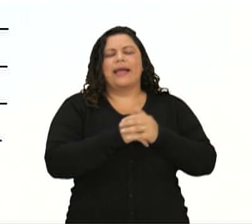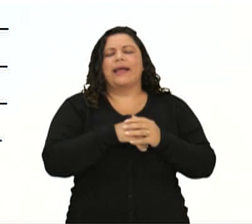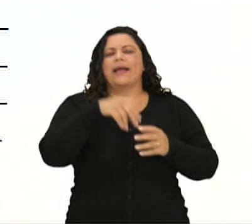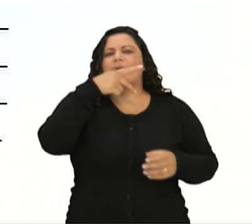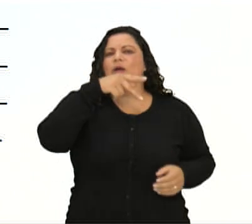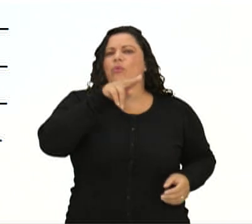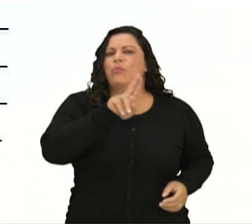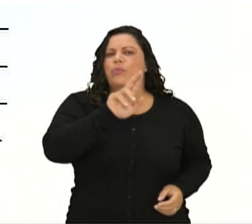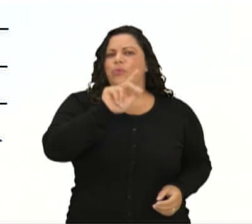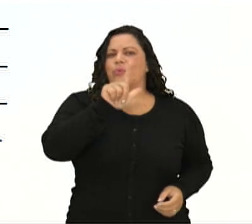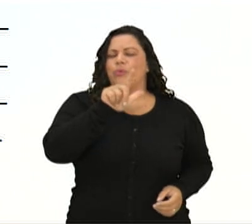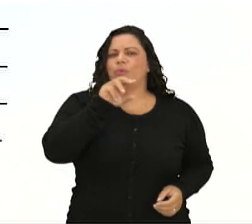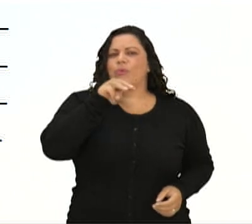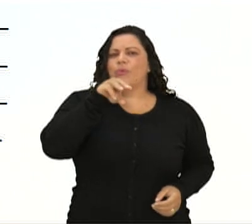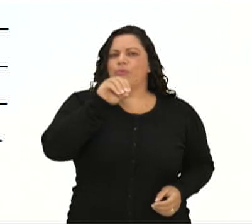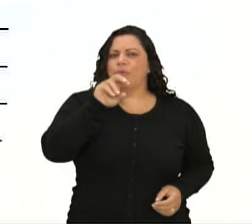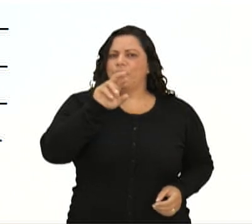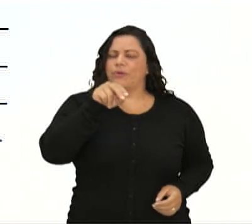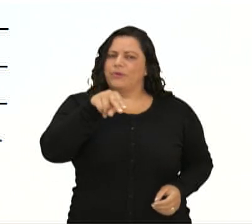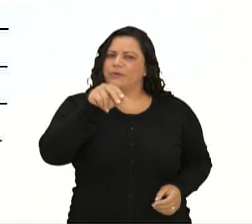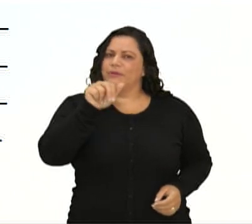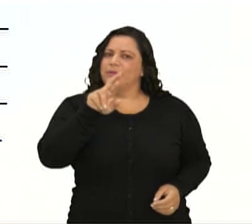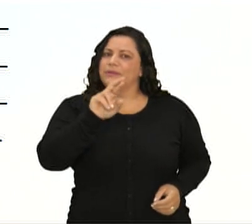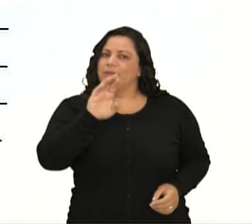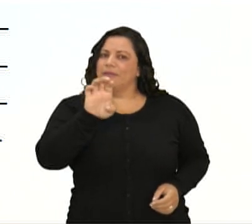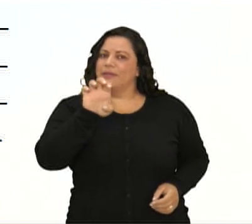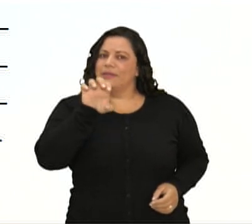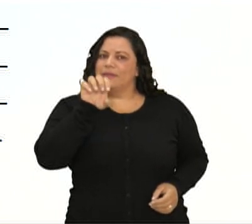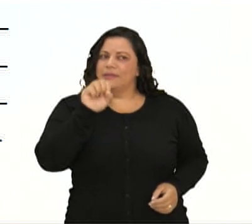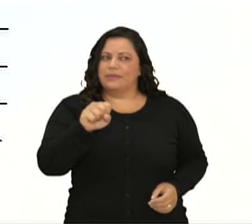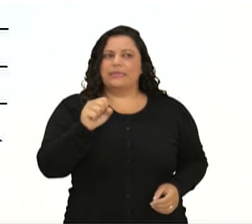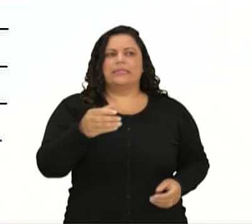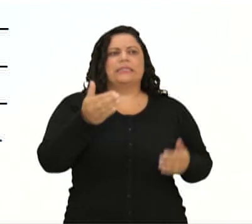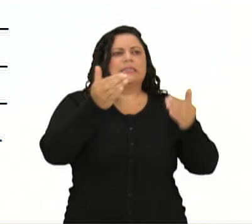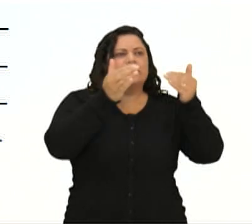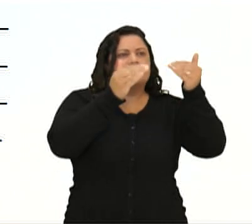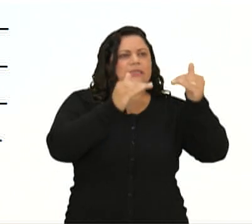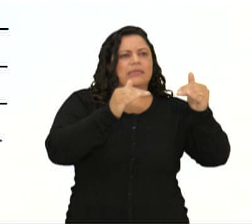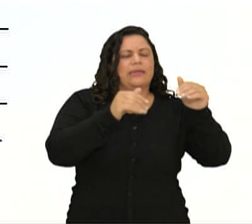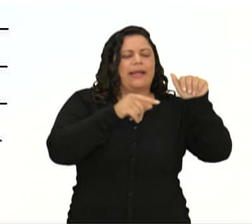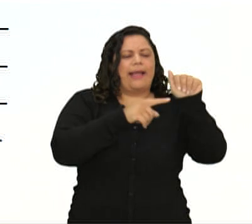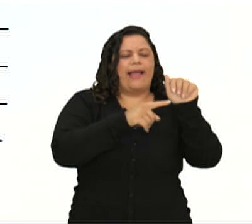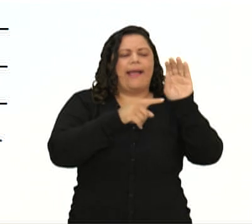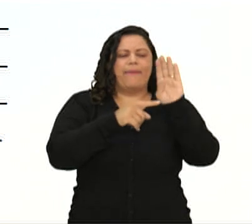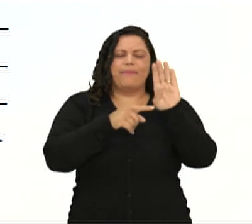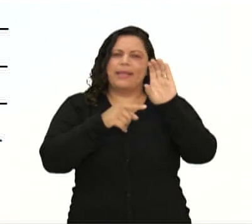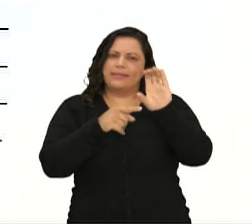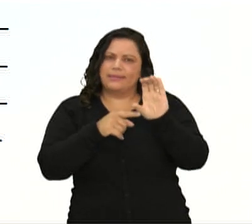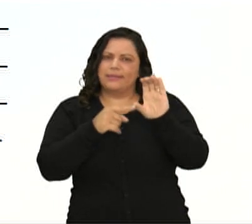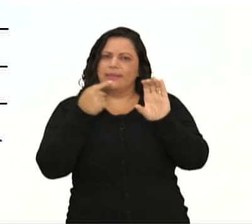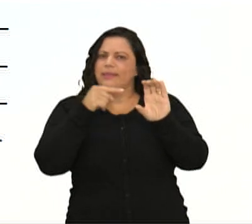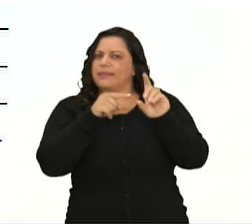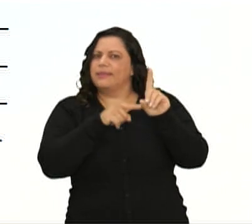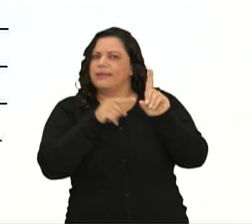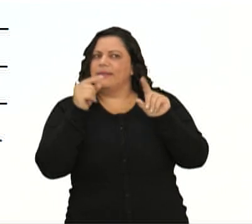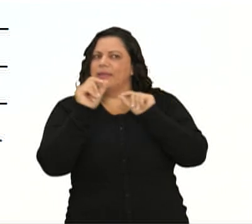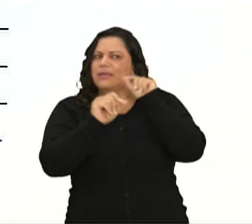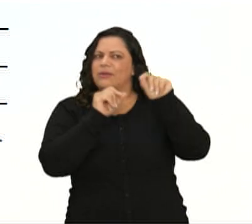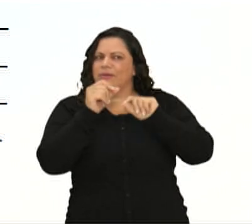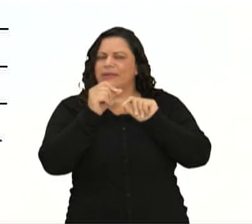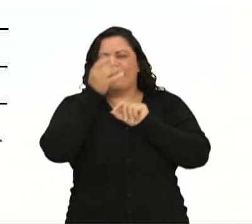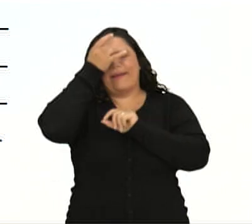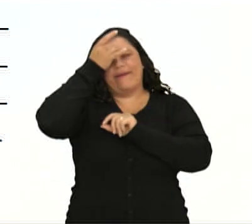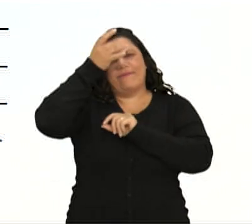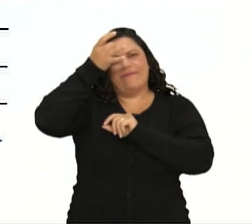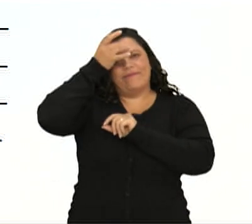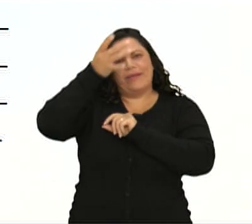conseguiu identificar? Essa parte está fácil. A, essa parte aqui de cima é o átrio, nesse